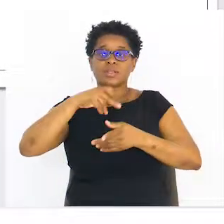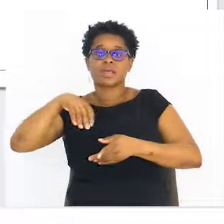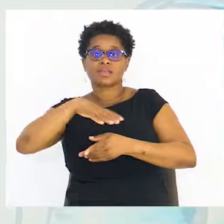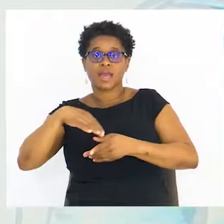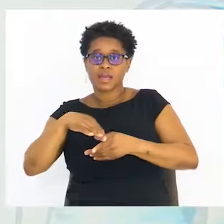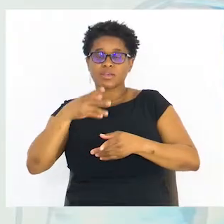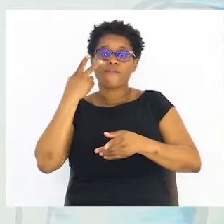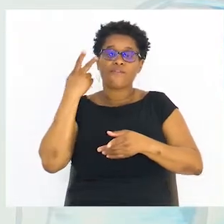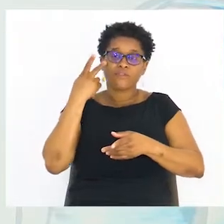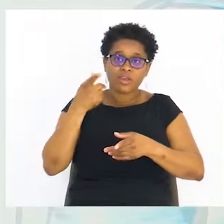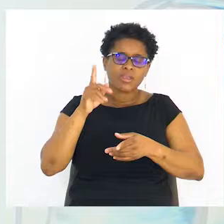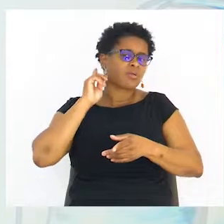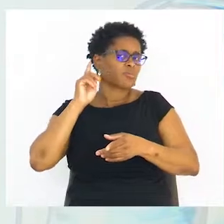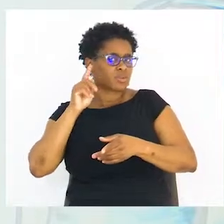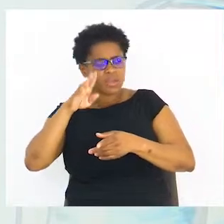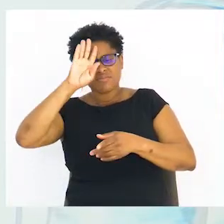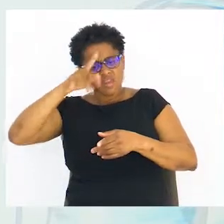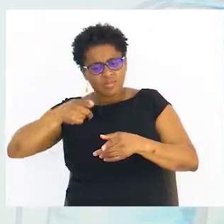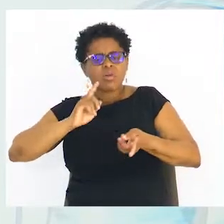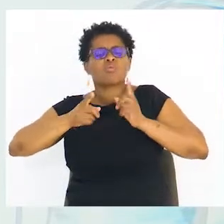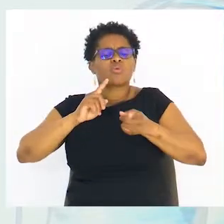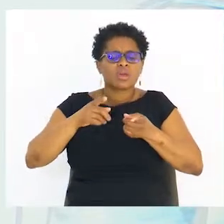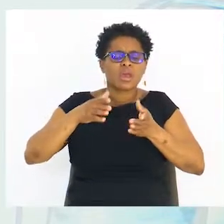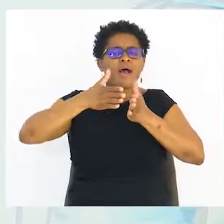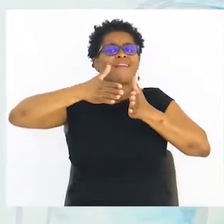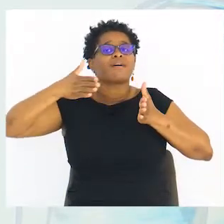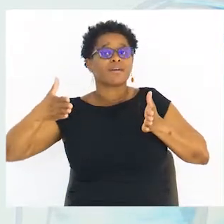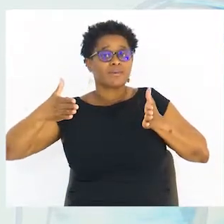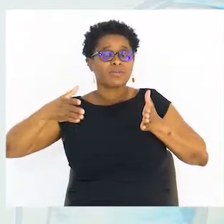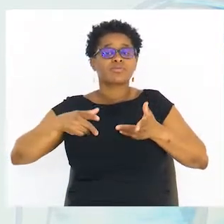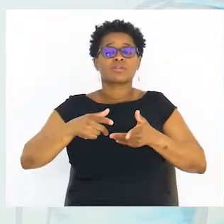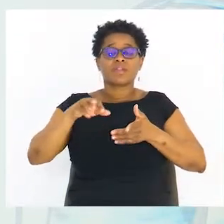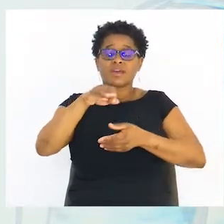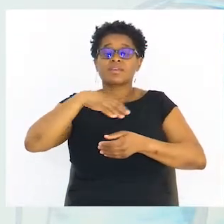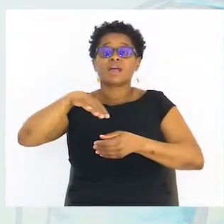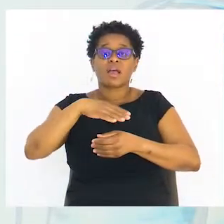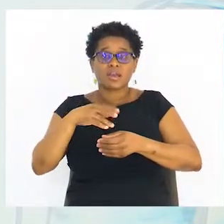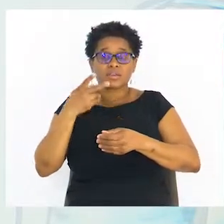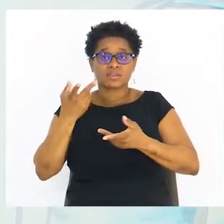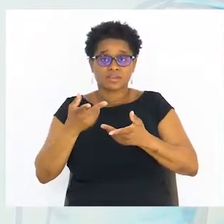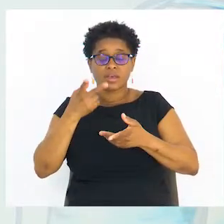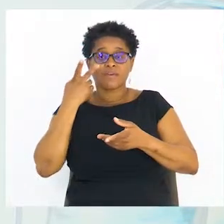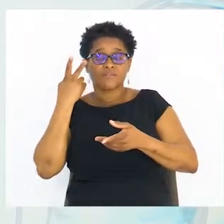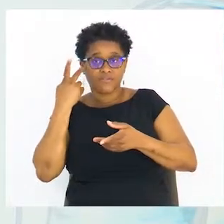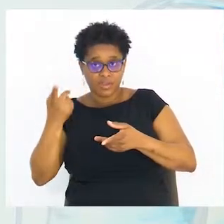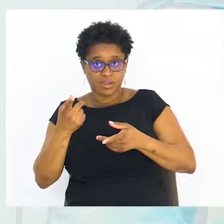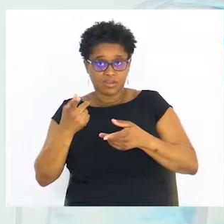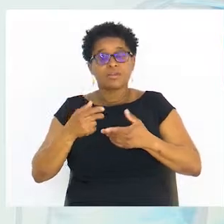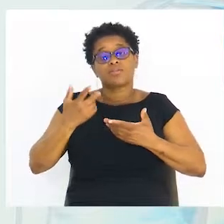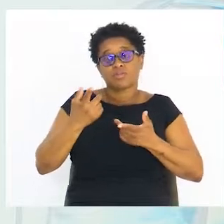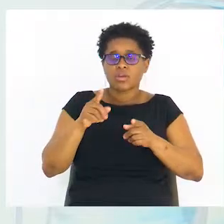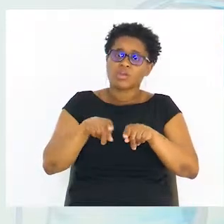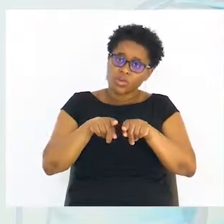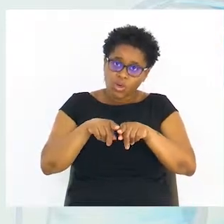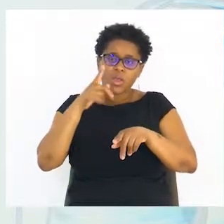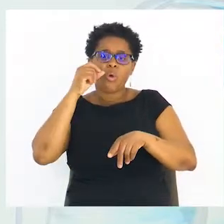importa-nos saber o que significa alargamento das áreas habitadas. Significa que o homem iniciou a habitar uma